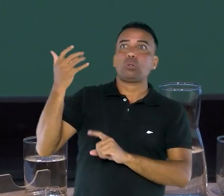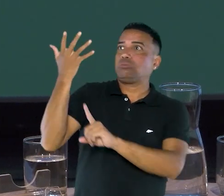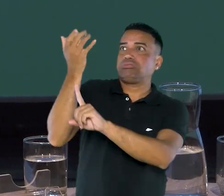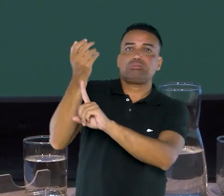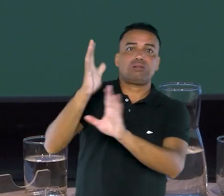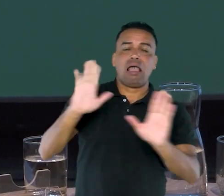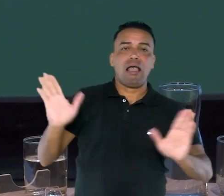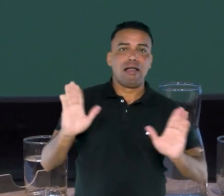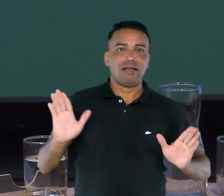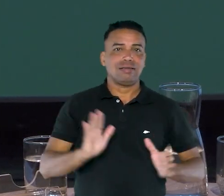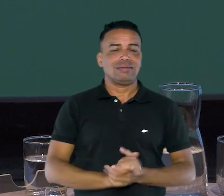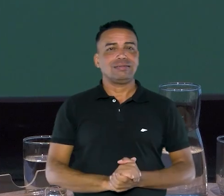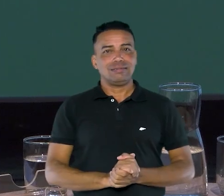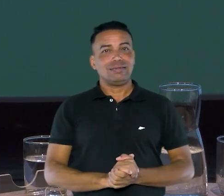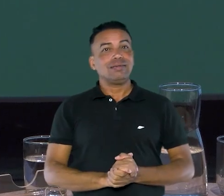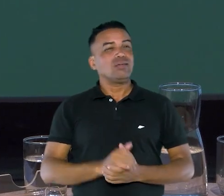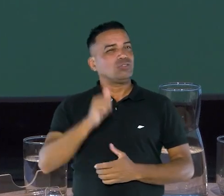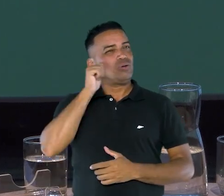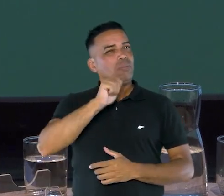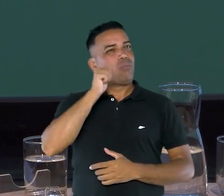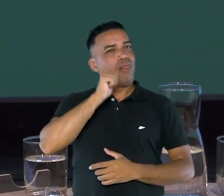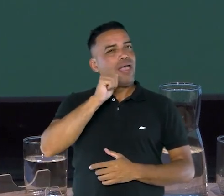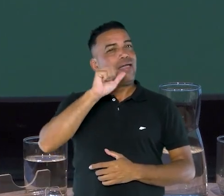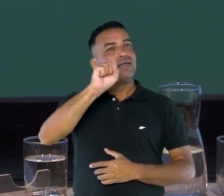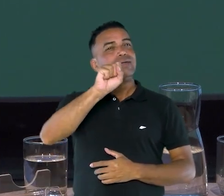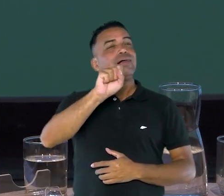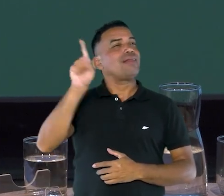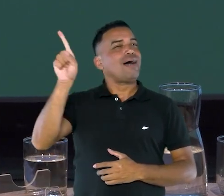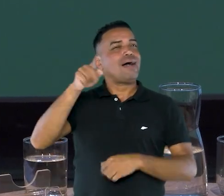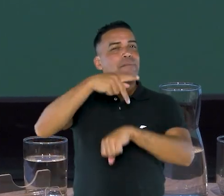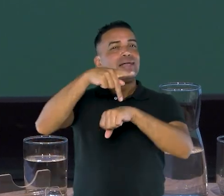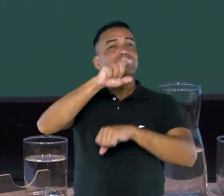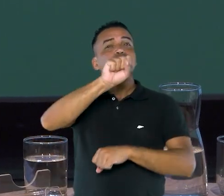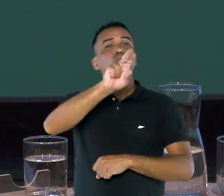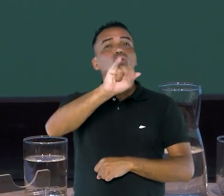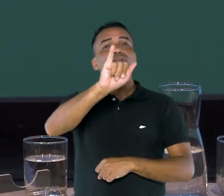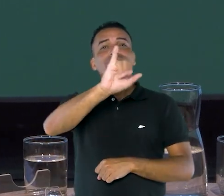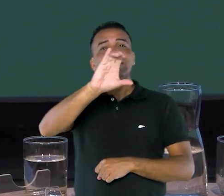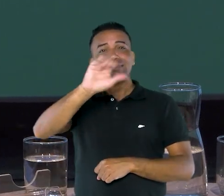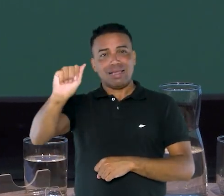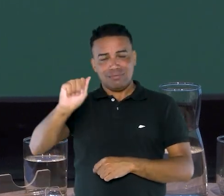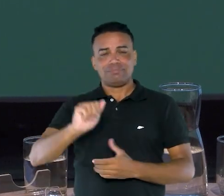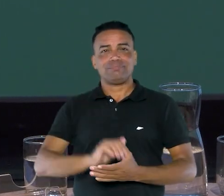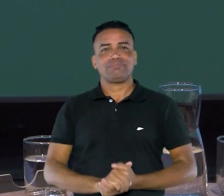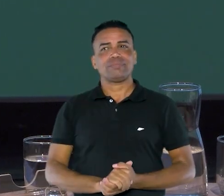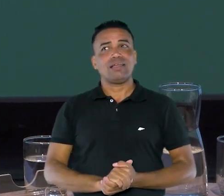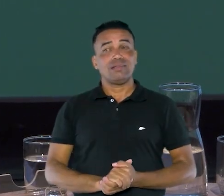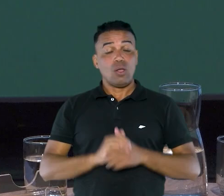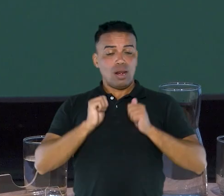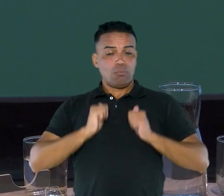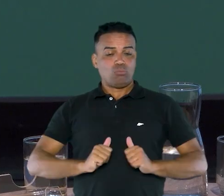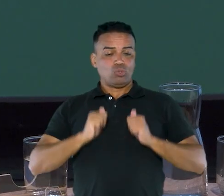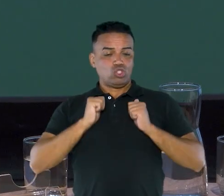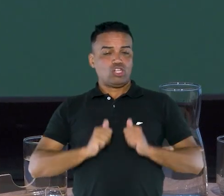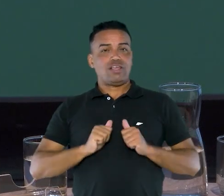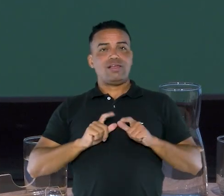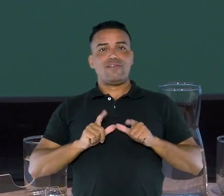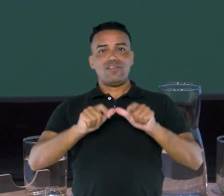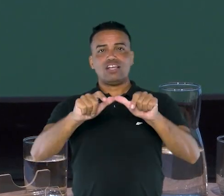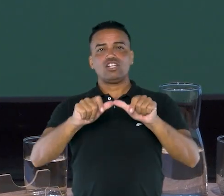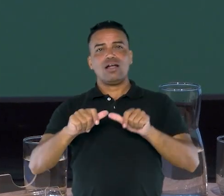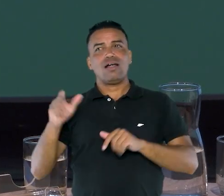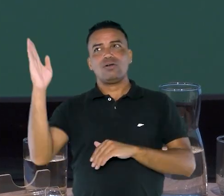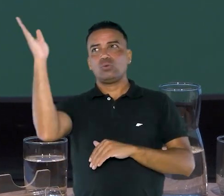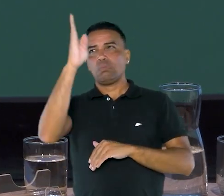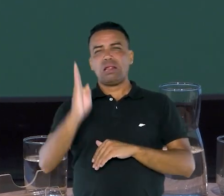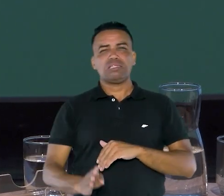suíça, muito mais hippie que eu, assim, profissional, e ela estava com uma mochila e está viajando